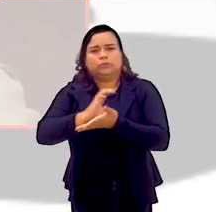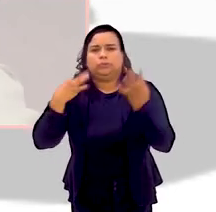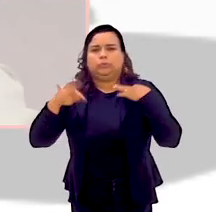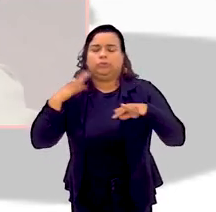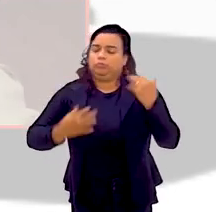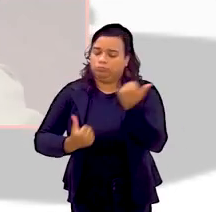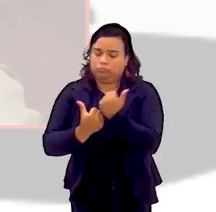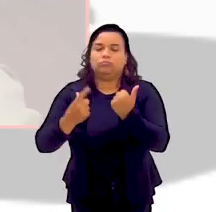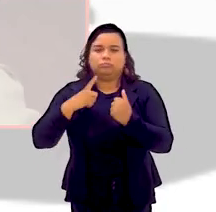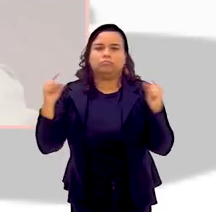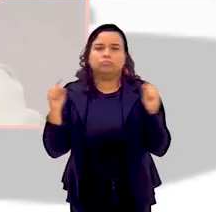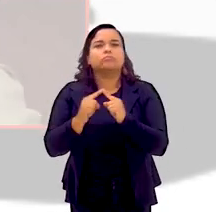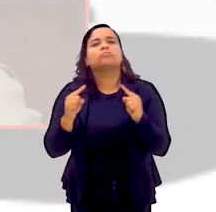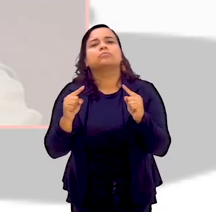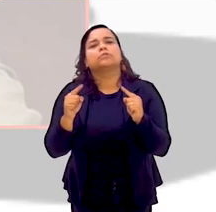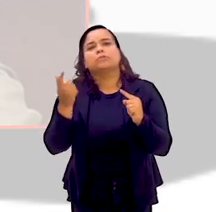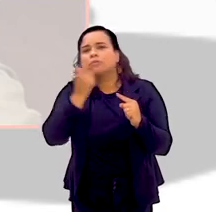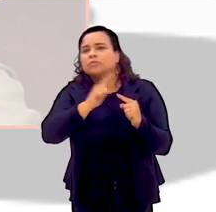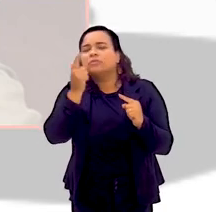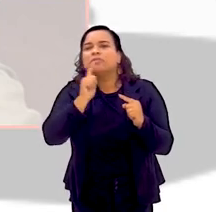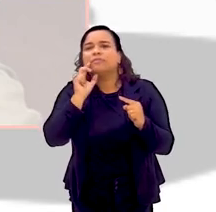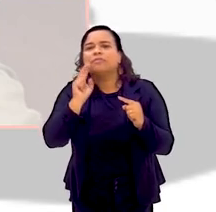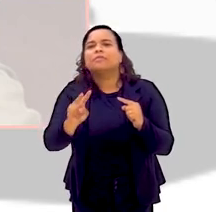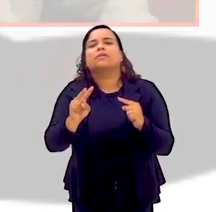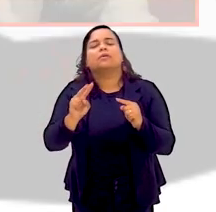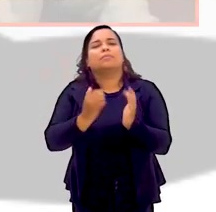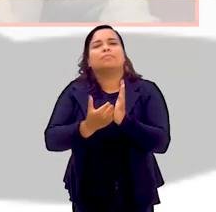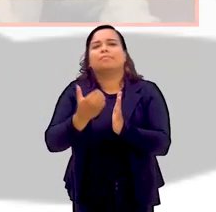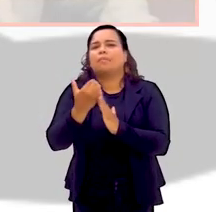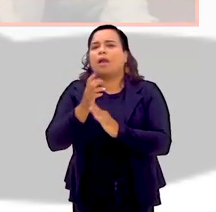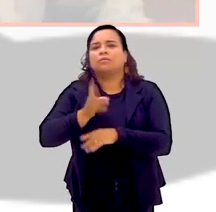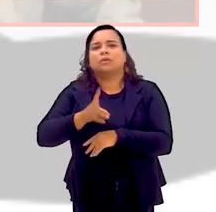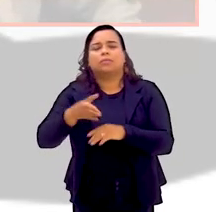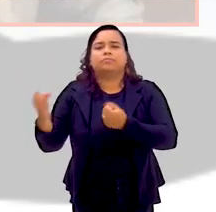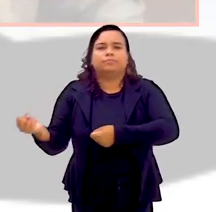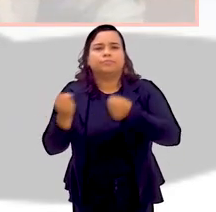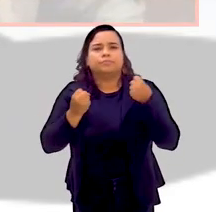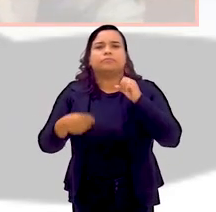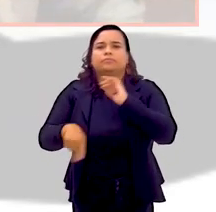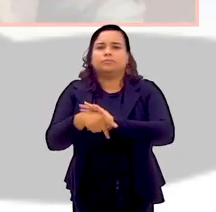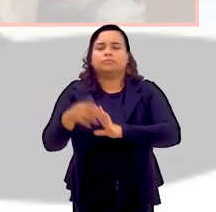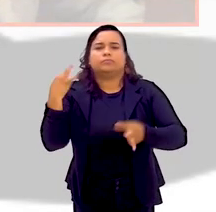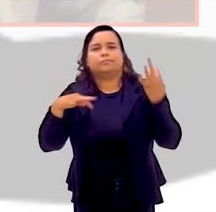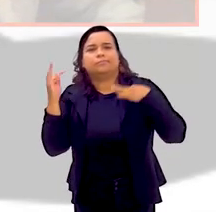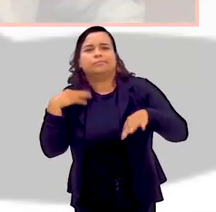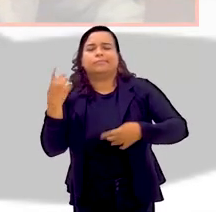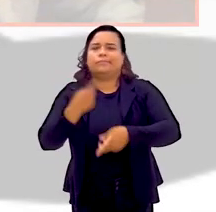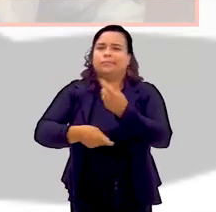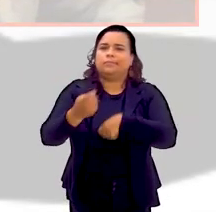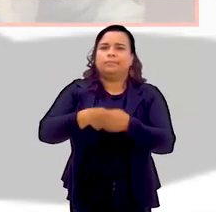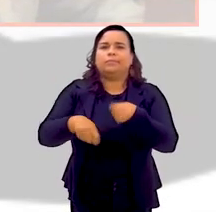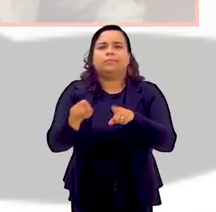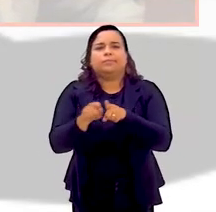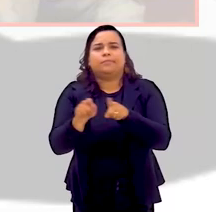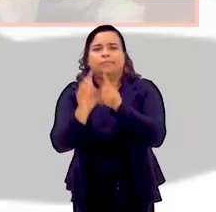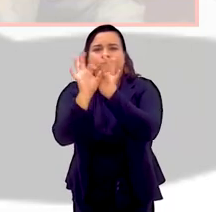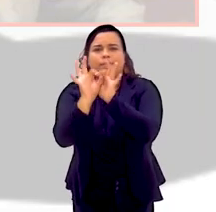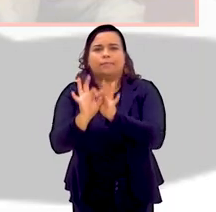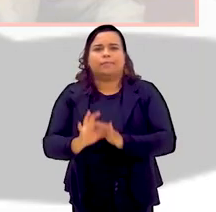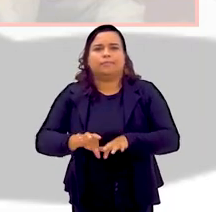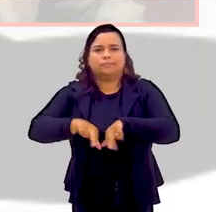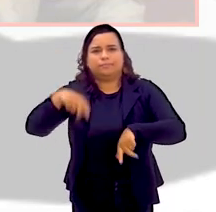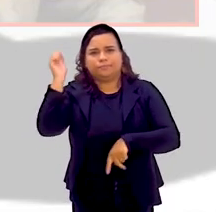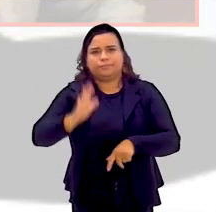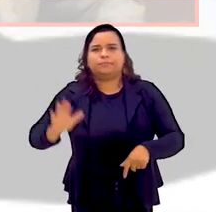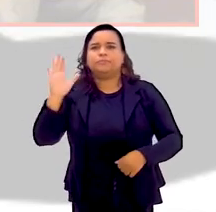colabora nesse sentido, para essa exacerbação e essa cada vez mais potencialização do turismo e comércio em sinergia com o